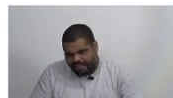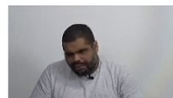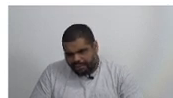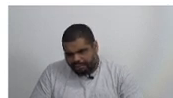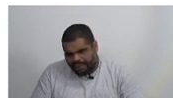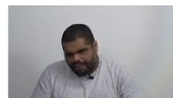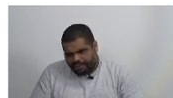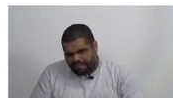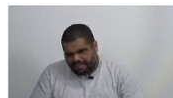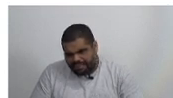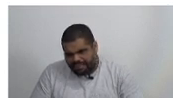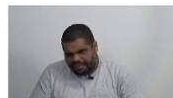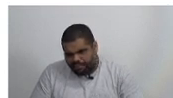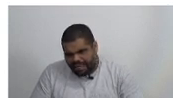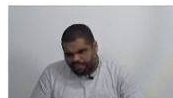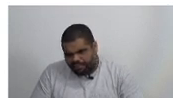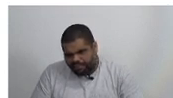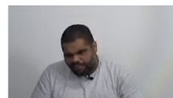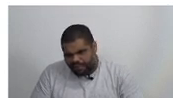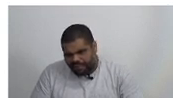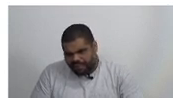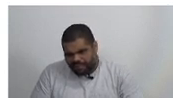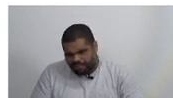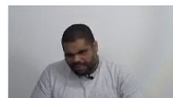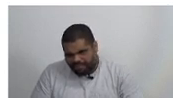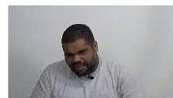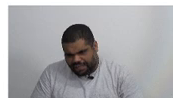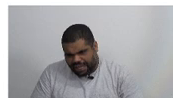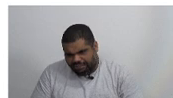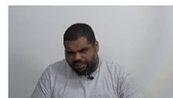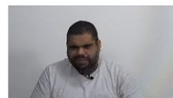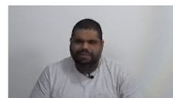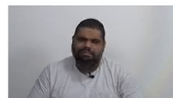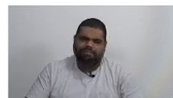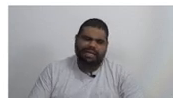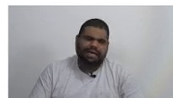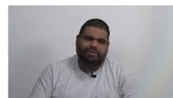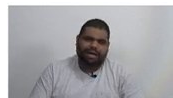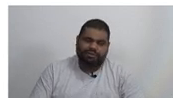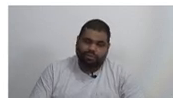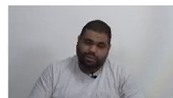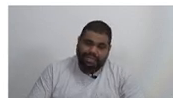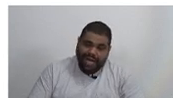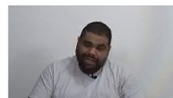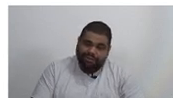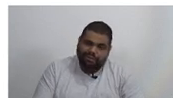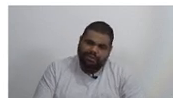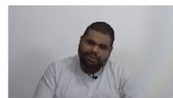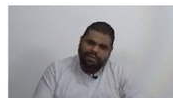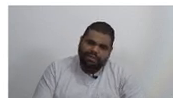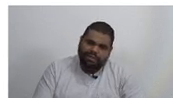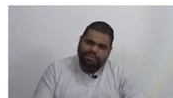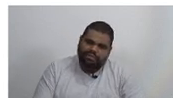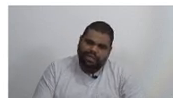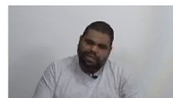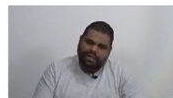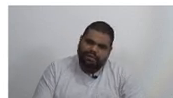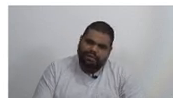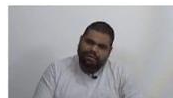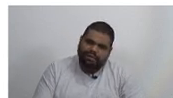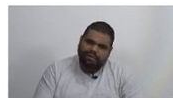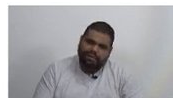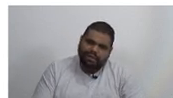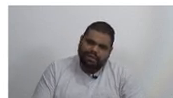128 menos 64. Isso aí vai dar 64. Cuidado! Isso